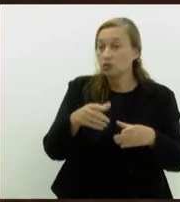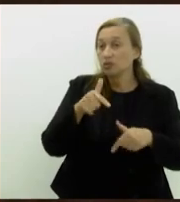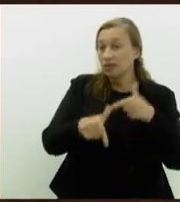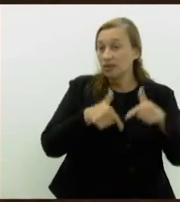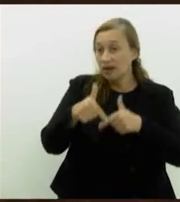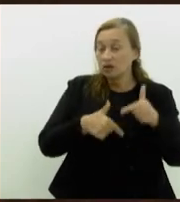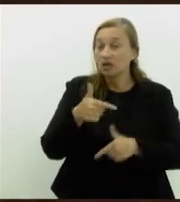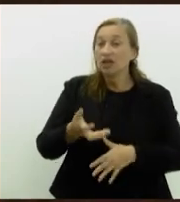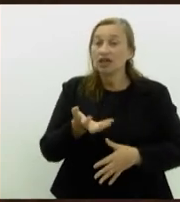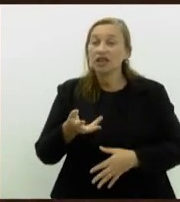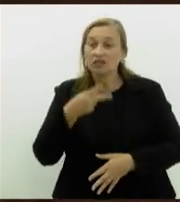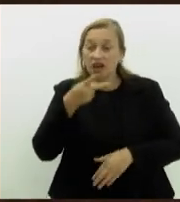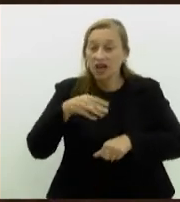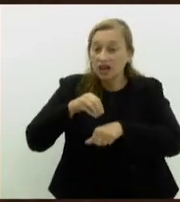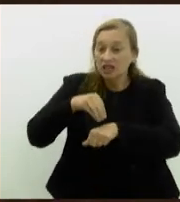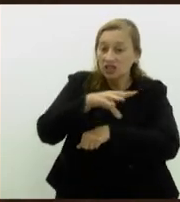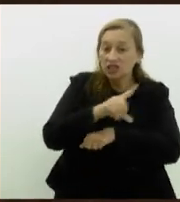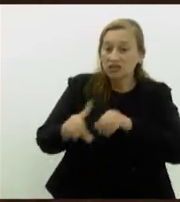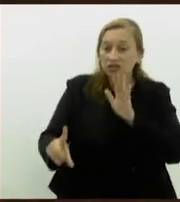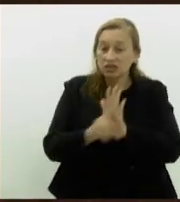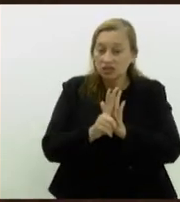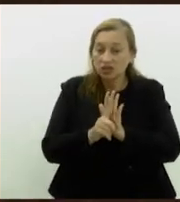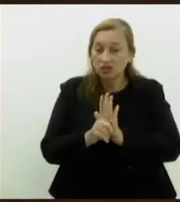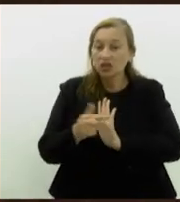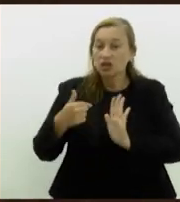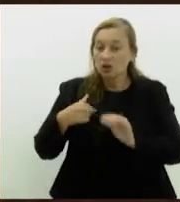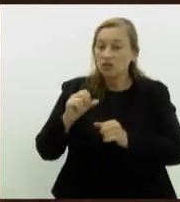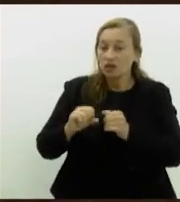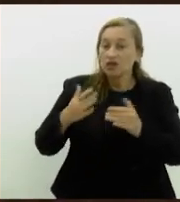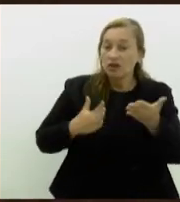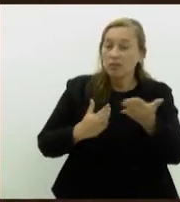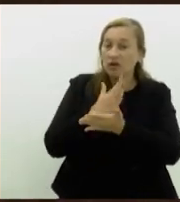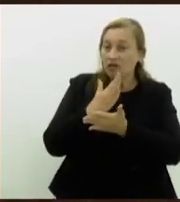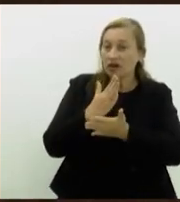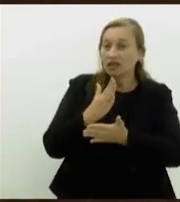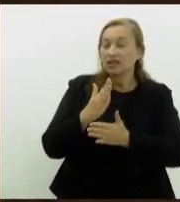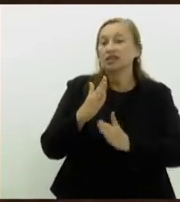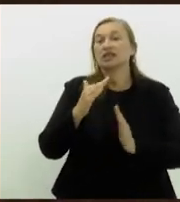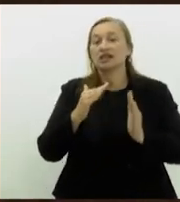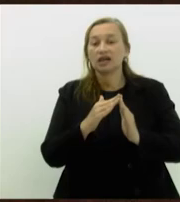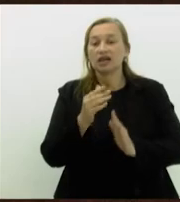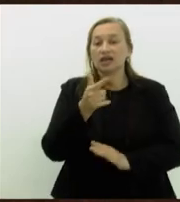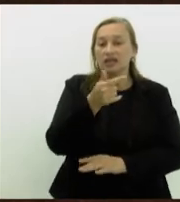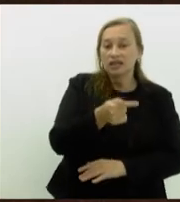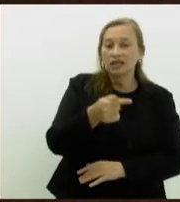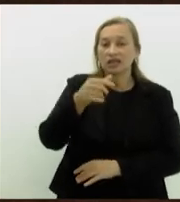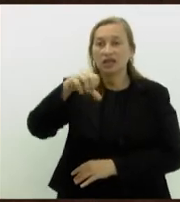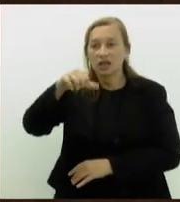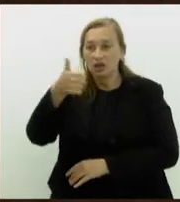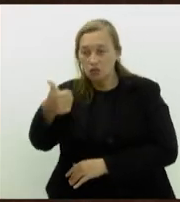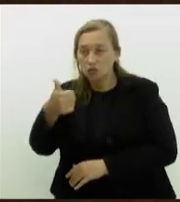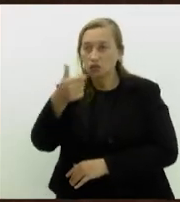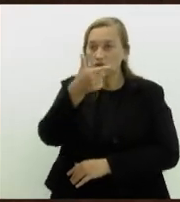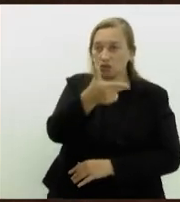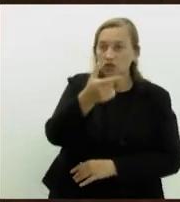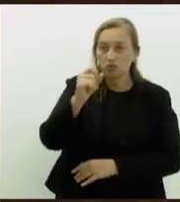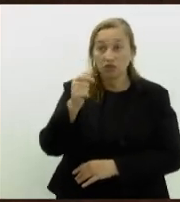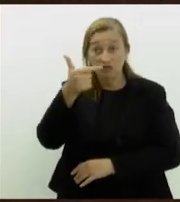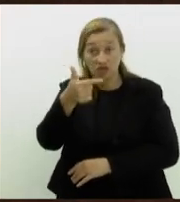aqui à indicação legislativa que fiz, que foi aprovada nessa casa, número 71 de 2023,